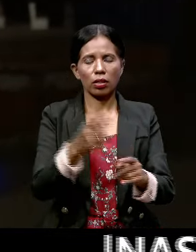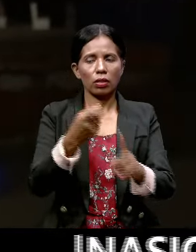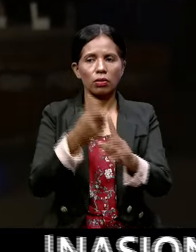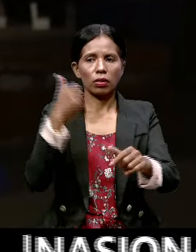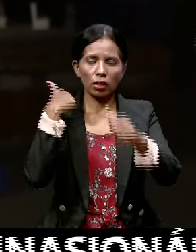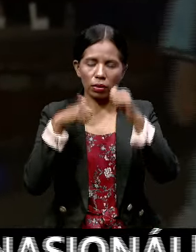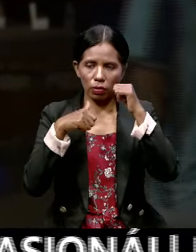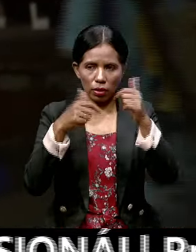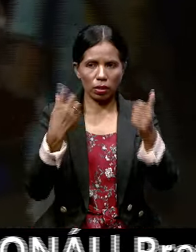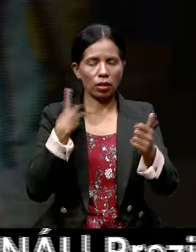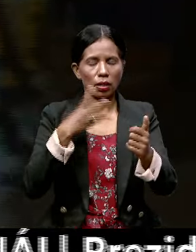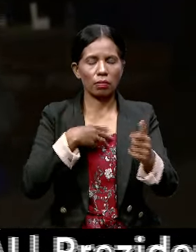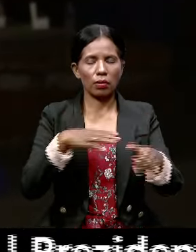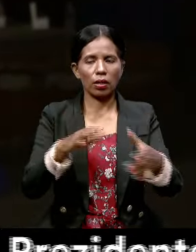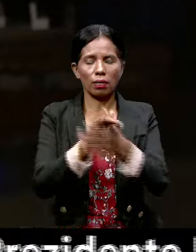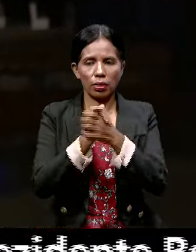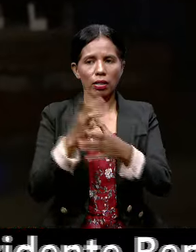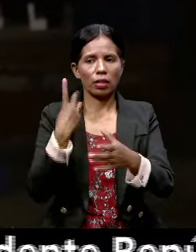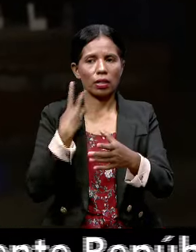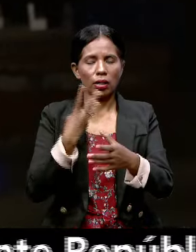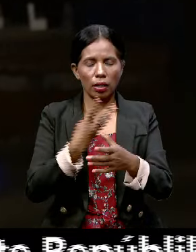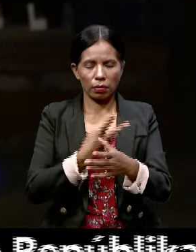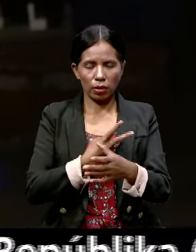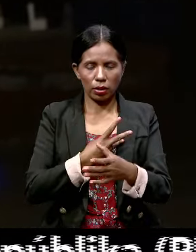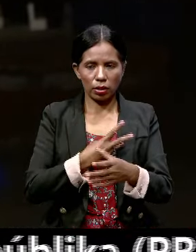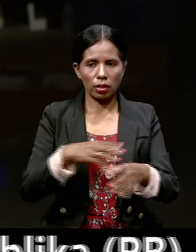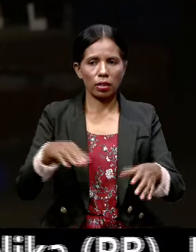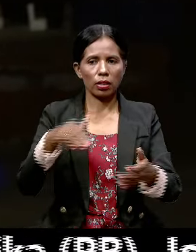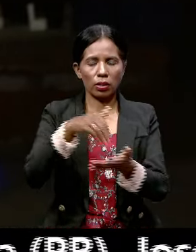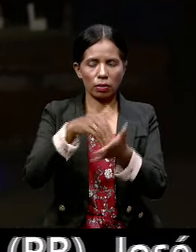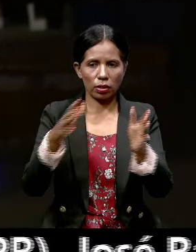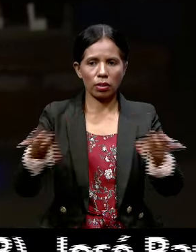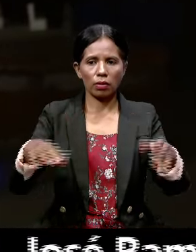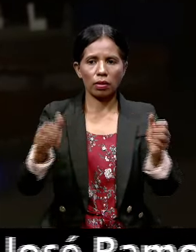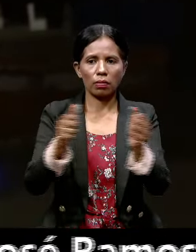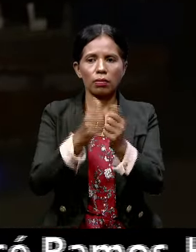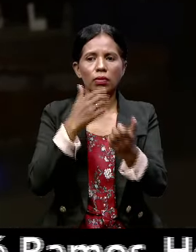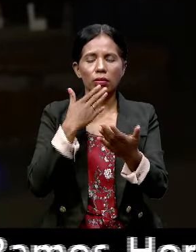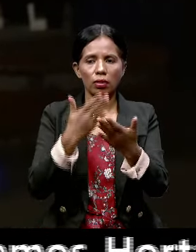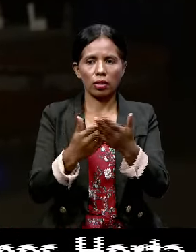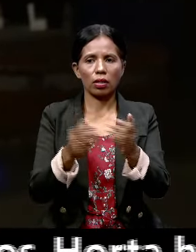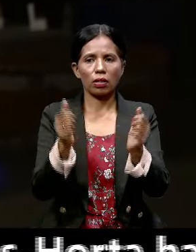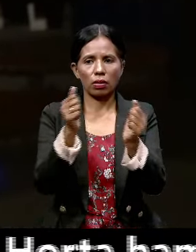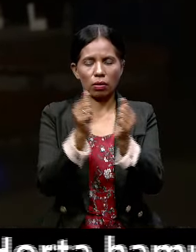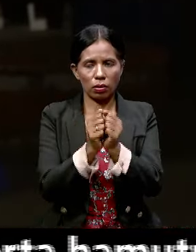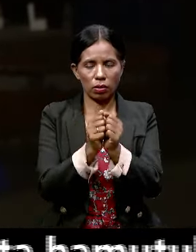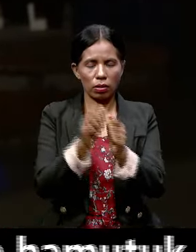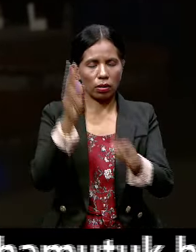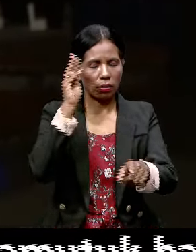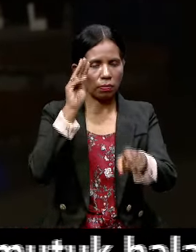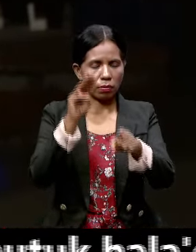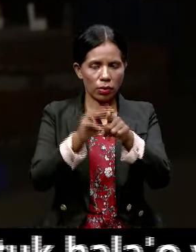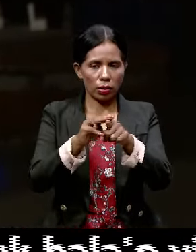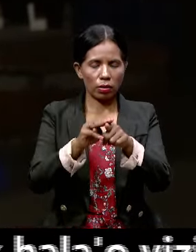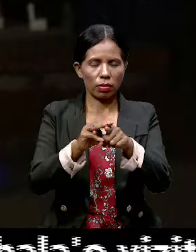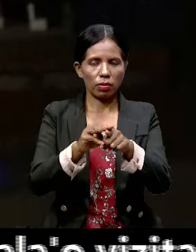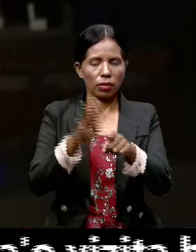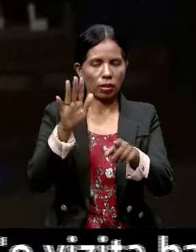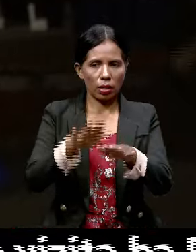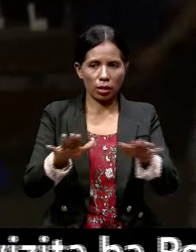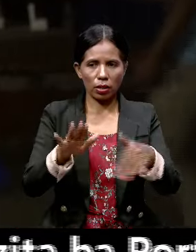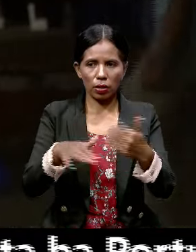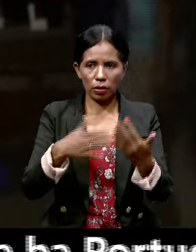dane ami hameti ngamini amizade kria relasaun diek entre mau no alin sira e no